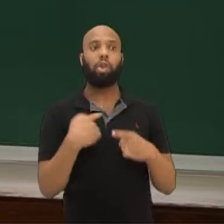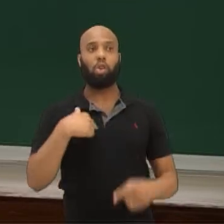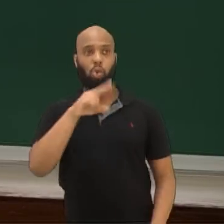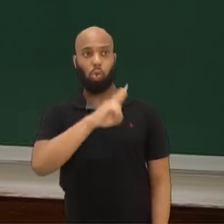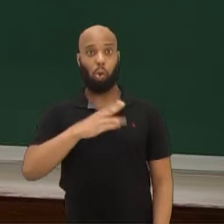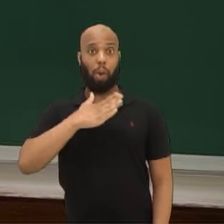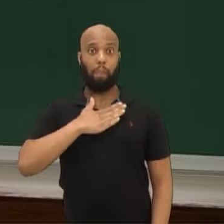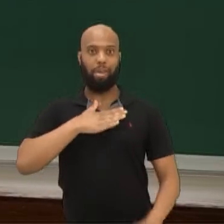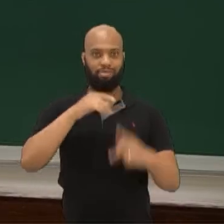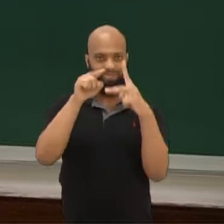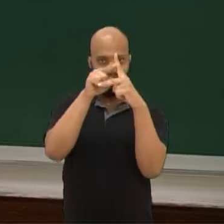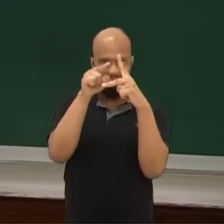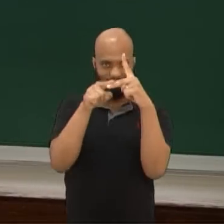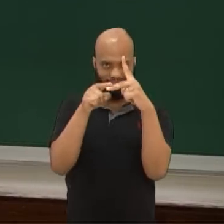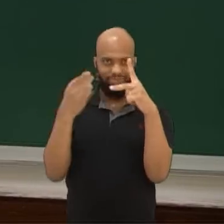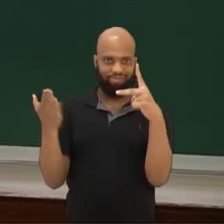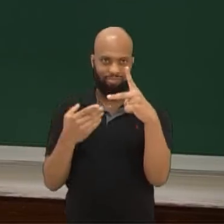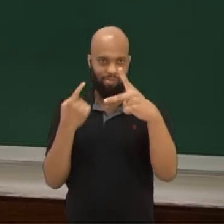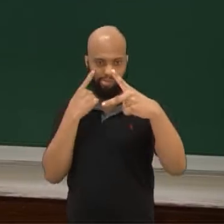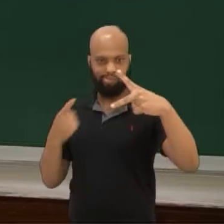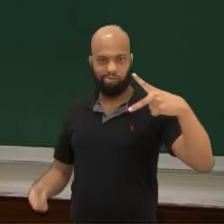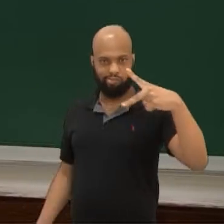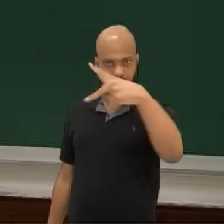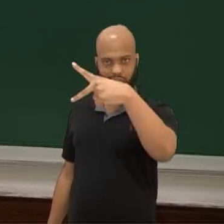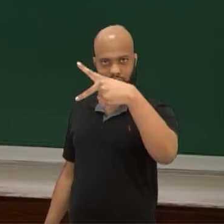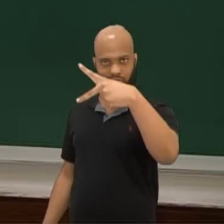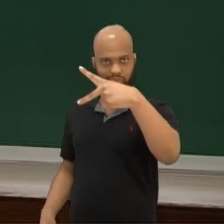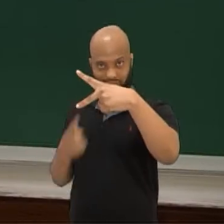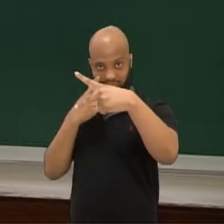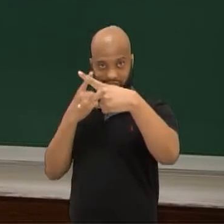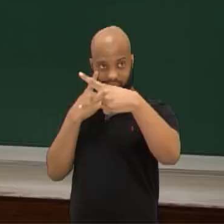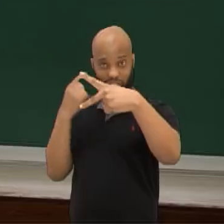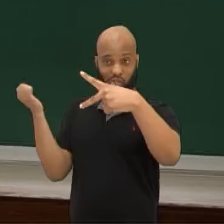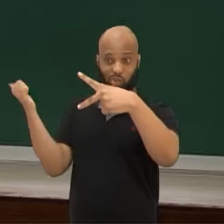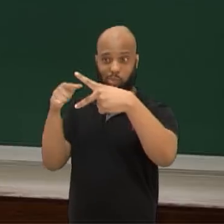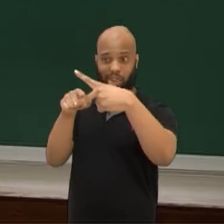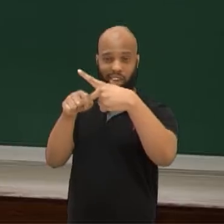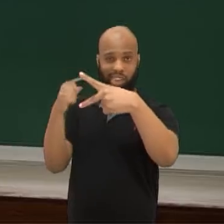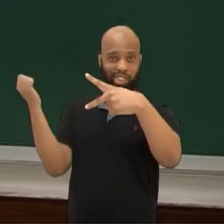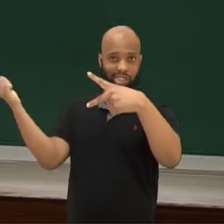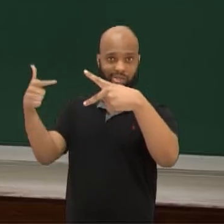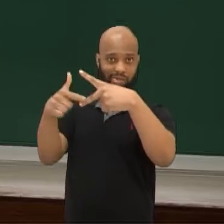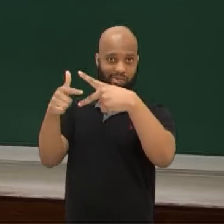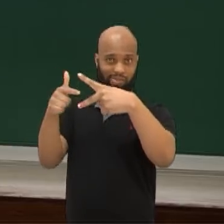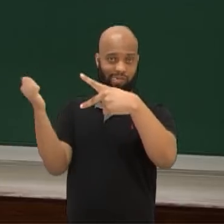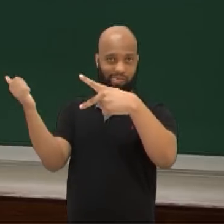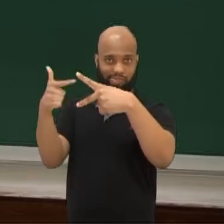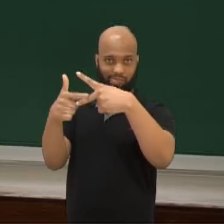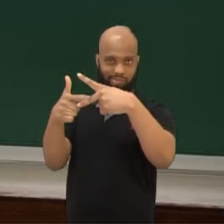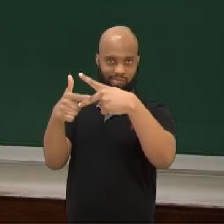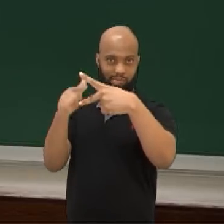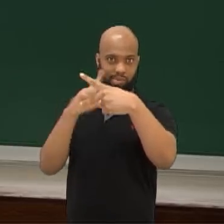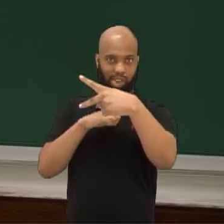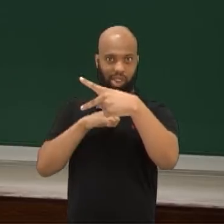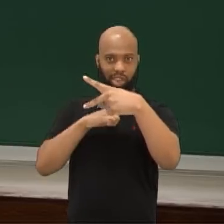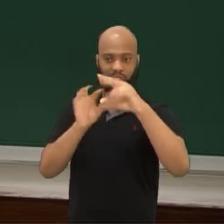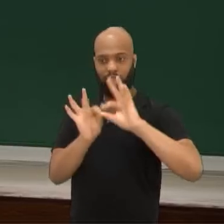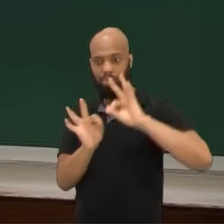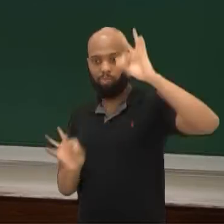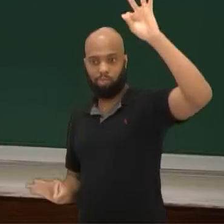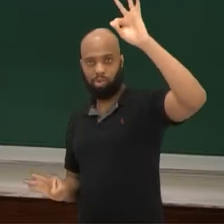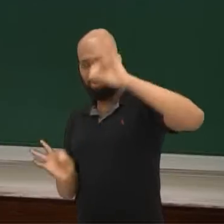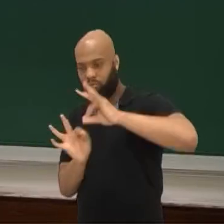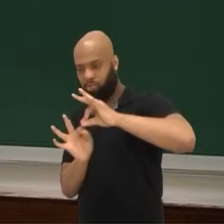ângulo reto, bem aqui, percebam lá, ó, ele é maior do que o ângulo reto, certo? Observaram?